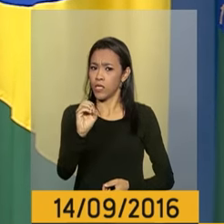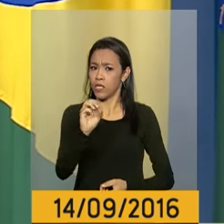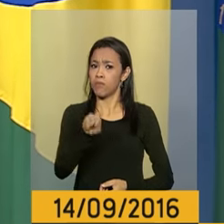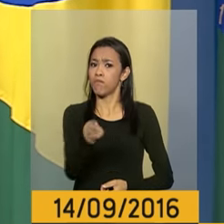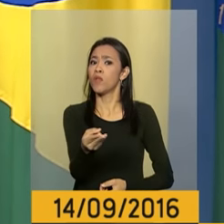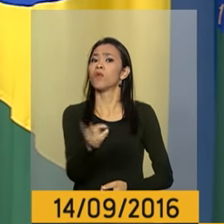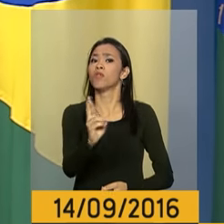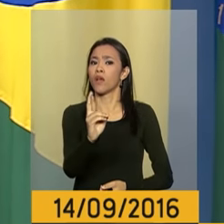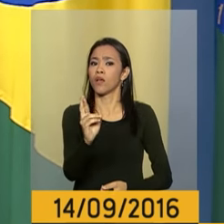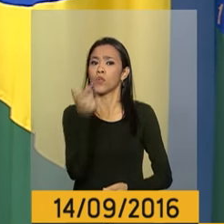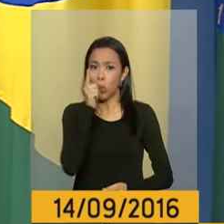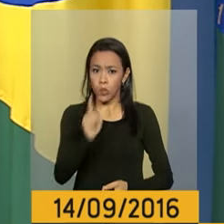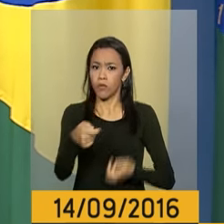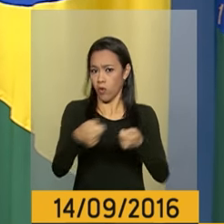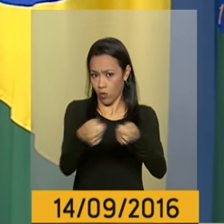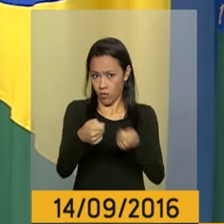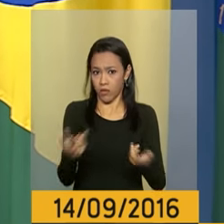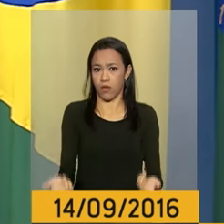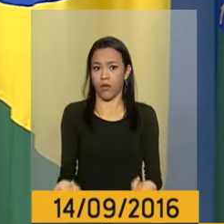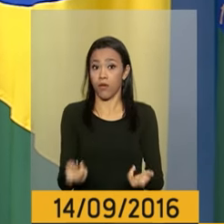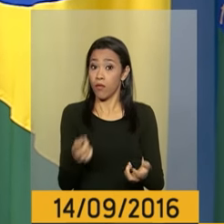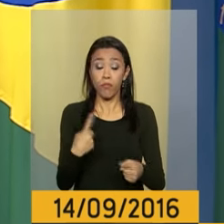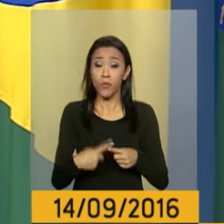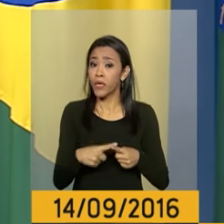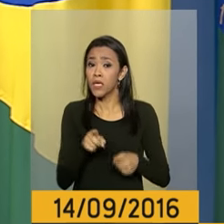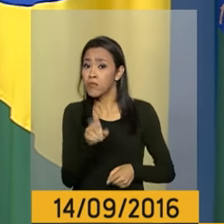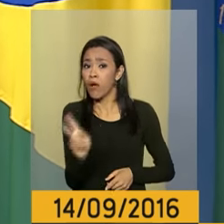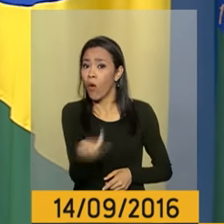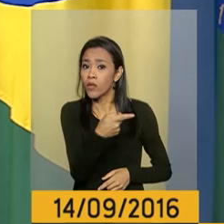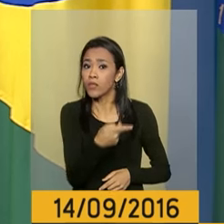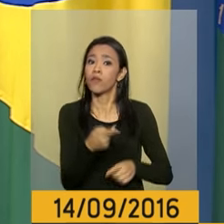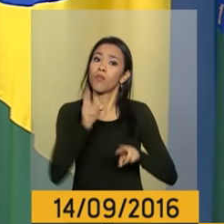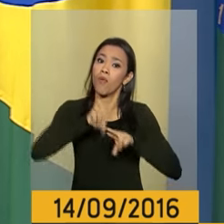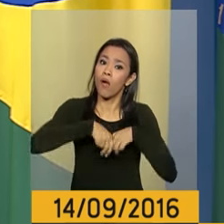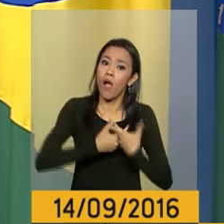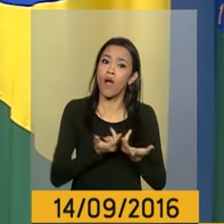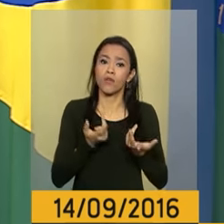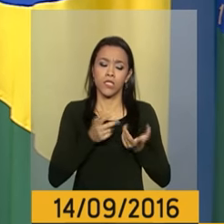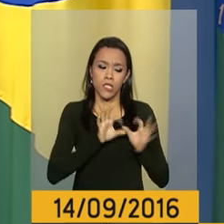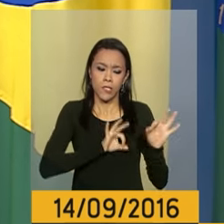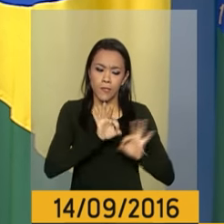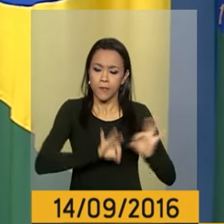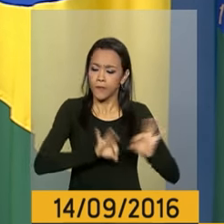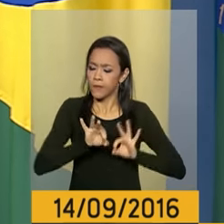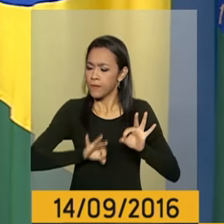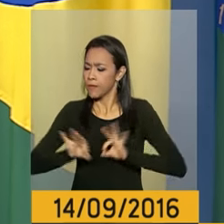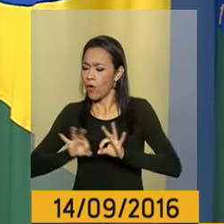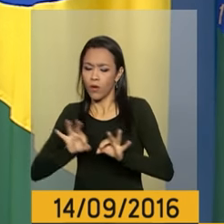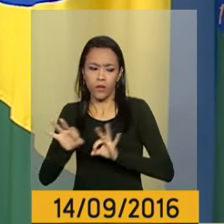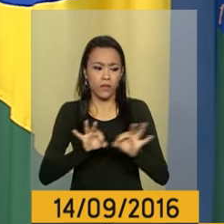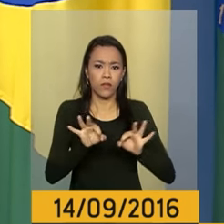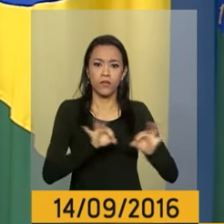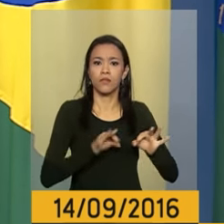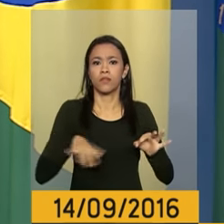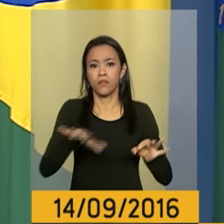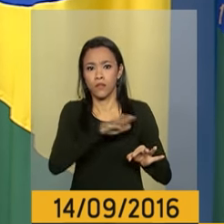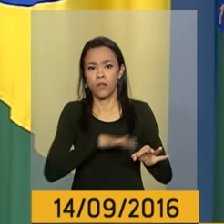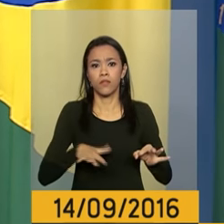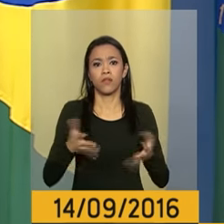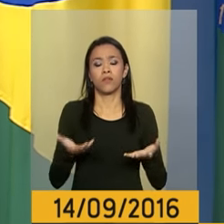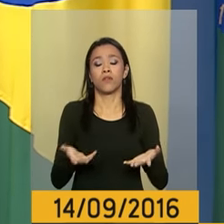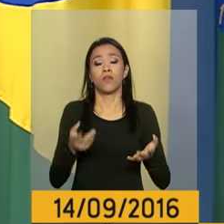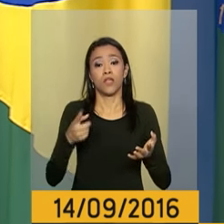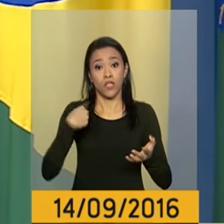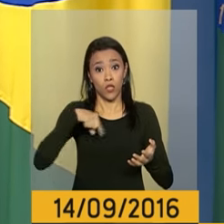é? Tudo isso pela redução de custos com atividades meio. É algo, aliás, que nós estamos